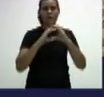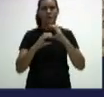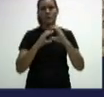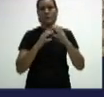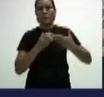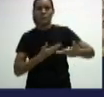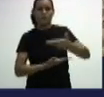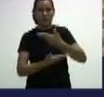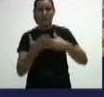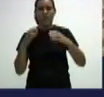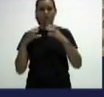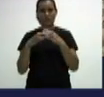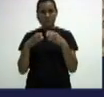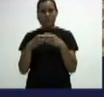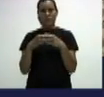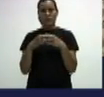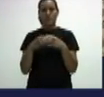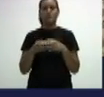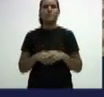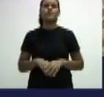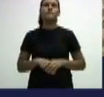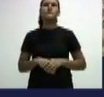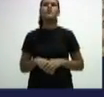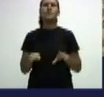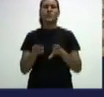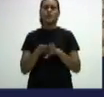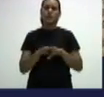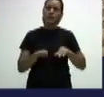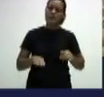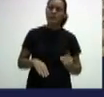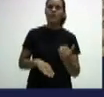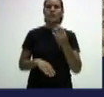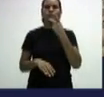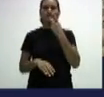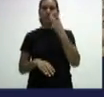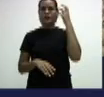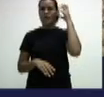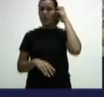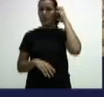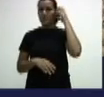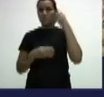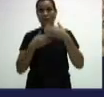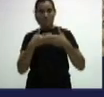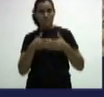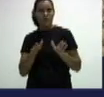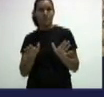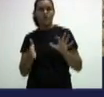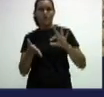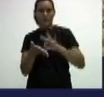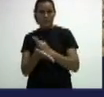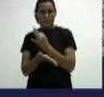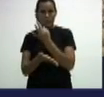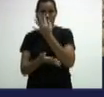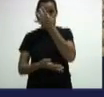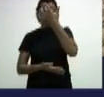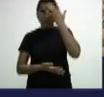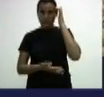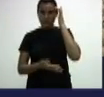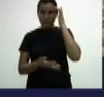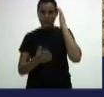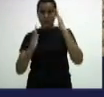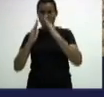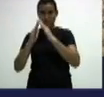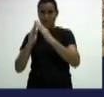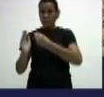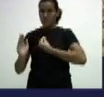comunitária. E também, aproveitando, falando de rádio, estamos fazendo, abrimos inscrições para o pessoal ali da